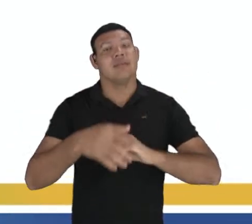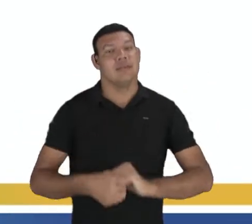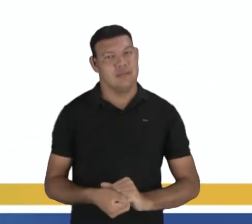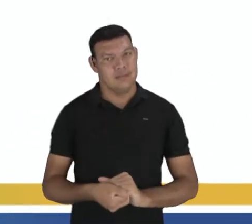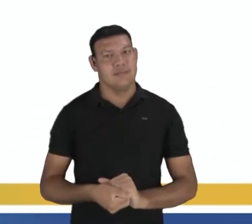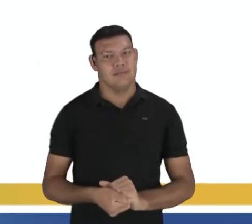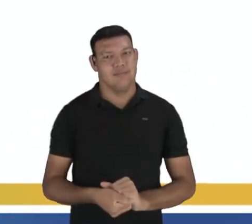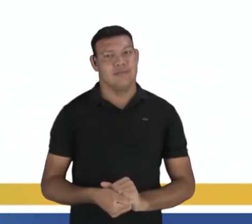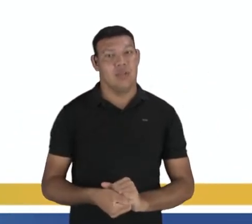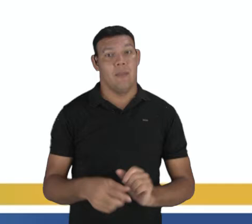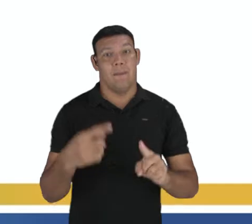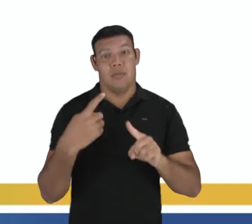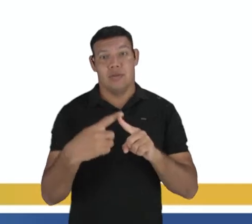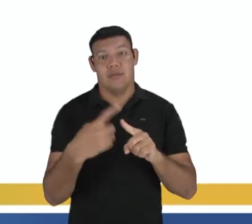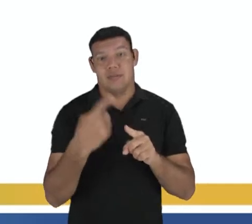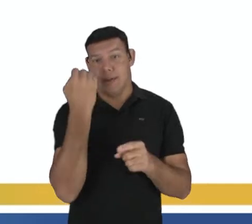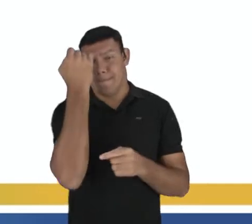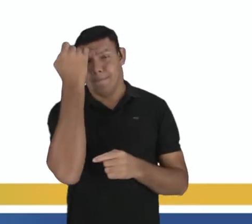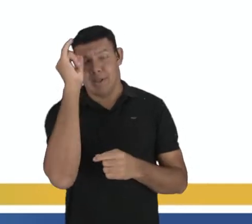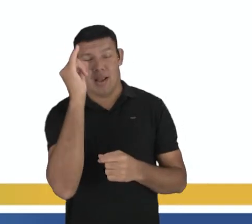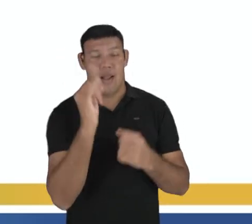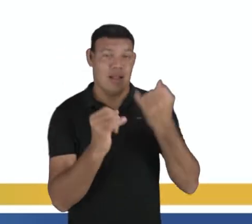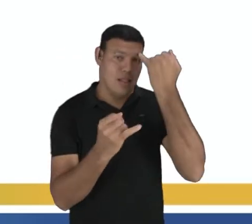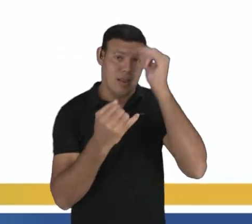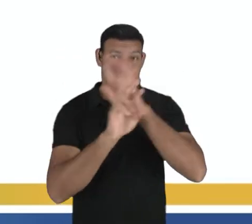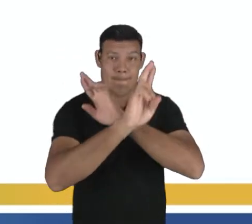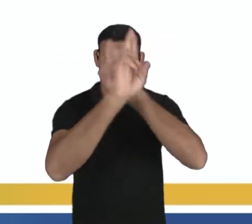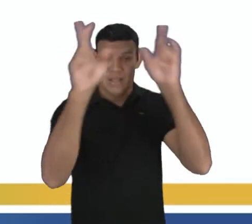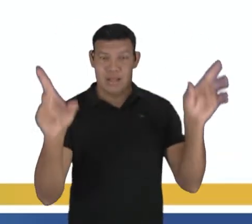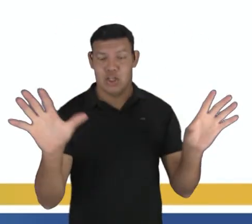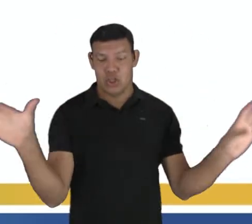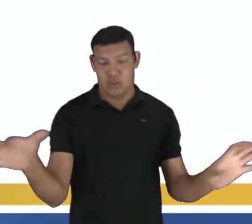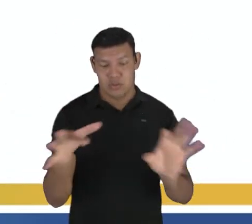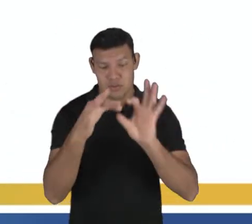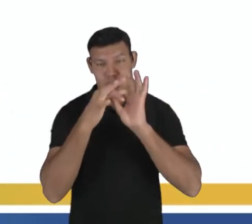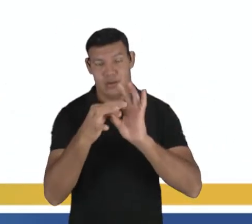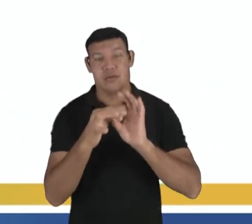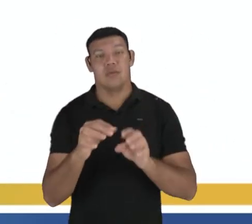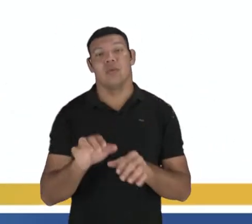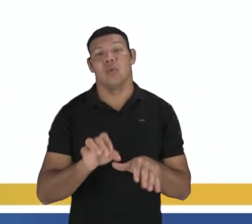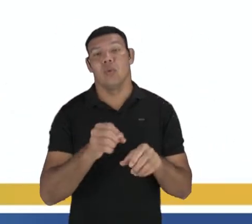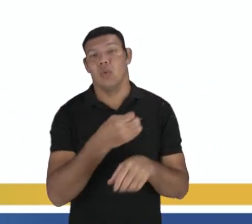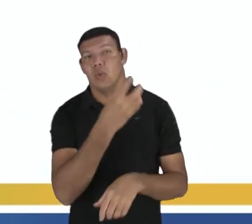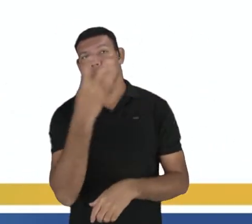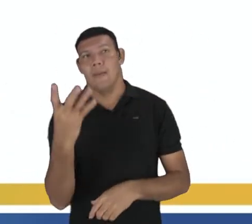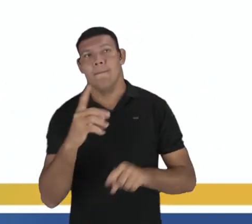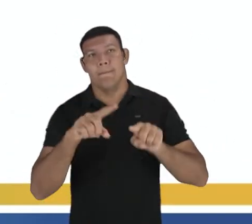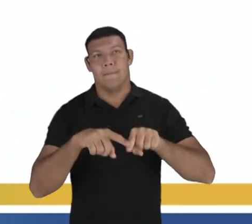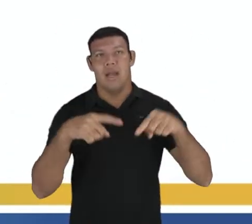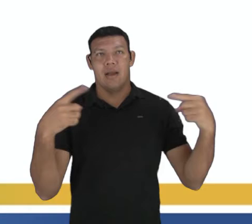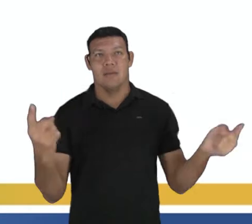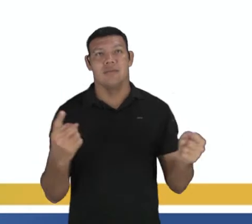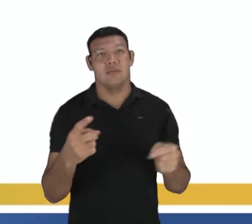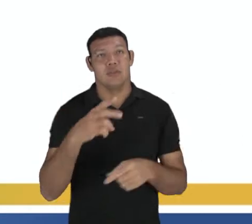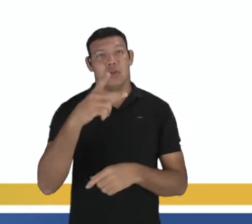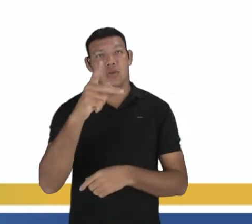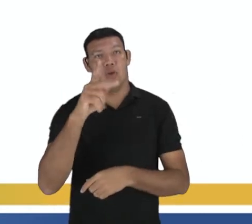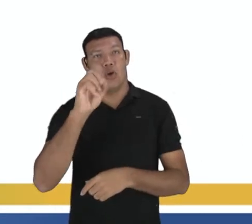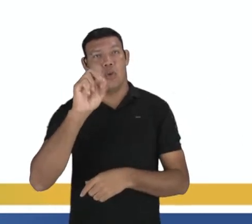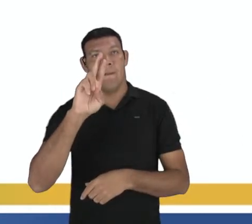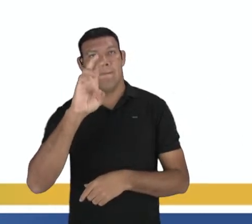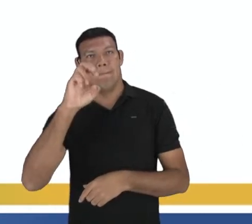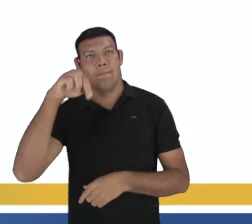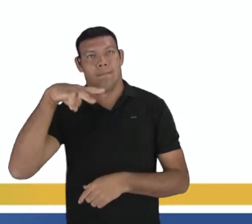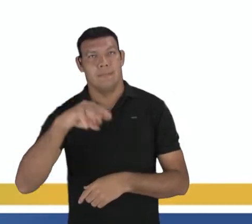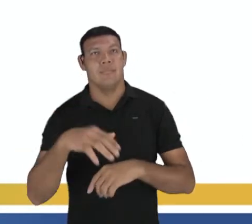se contrapõem, ou seja, ideias diferentes. Quais são eles? Mas, porém,